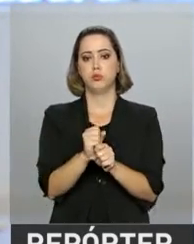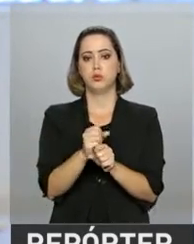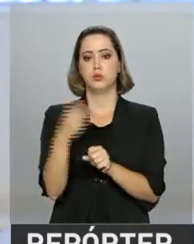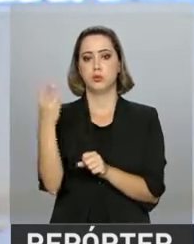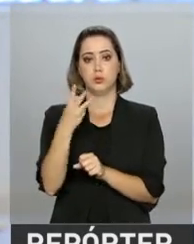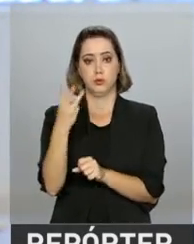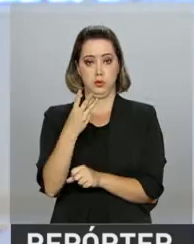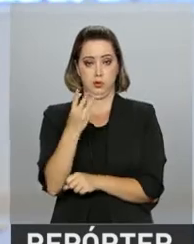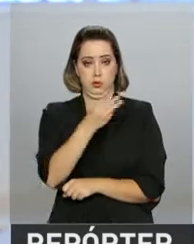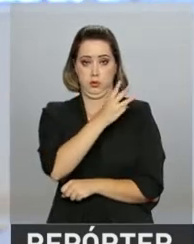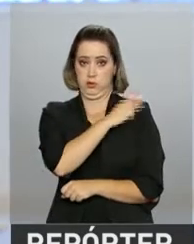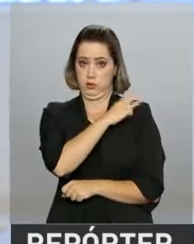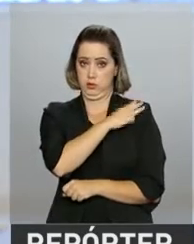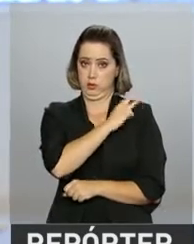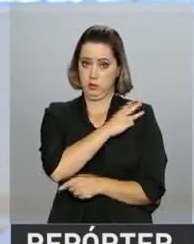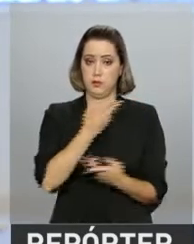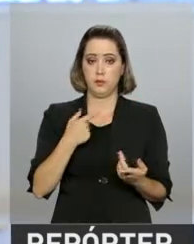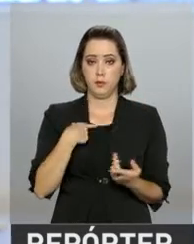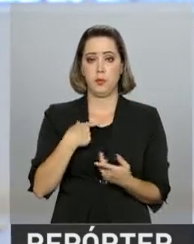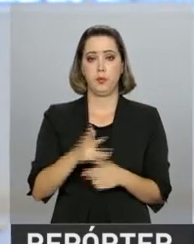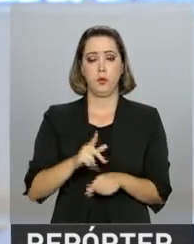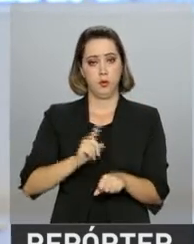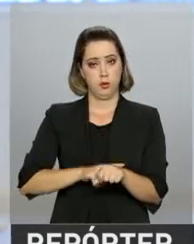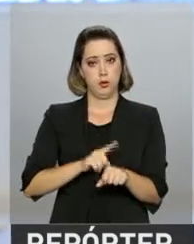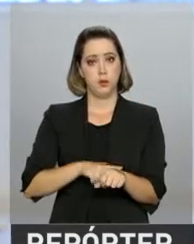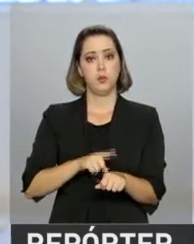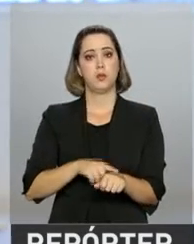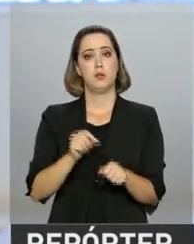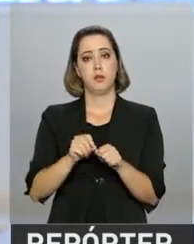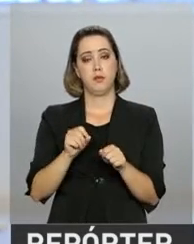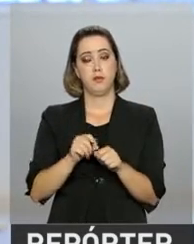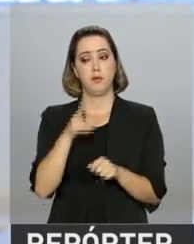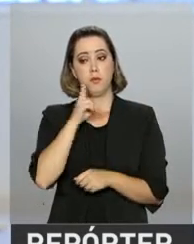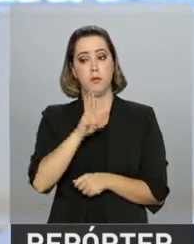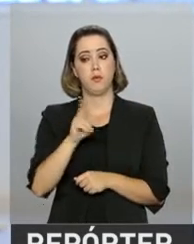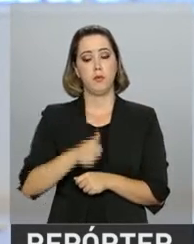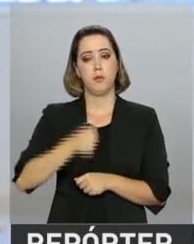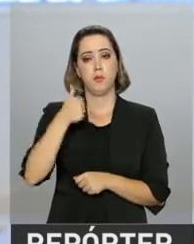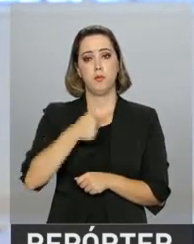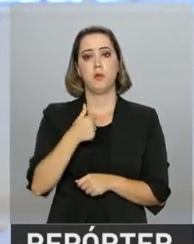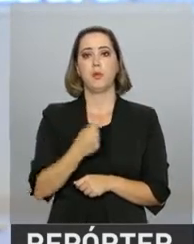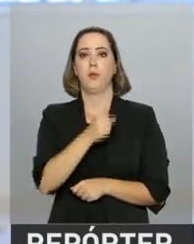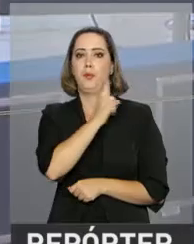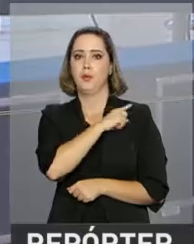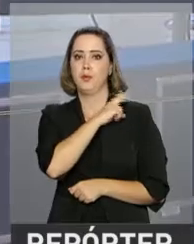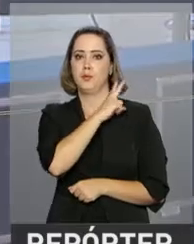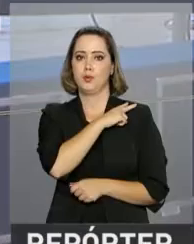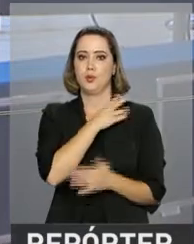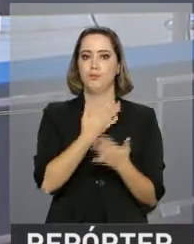terceiro ano. E também vai sobrar um tempo maior para conseguir revisar as matérias do primeiro e do segundo ano, que também caem no Enem.